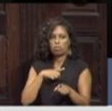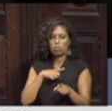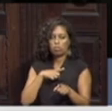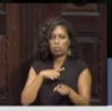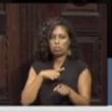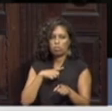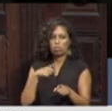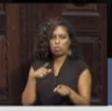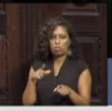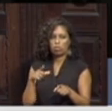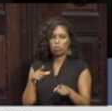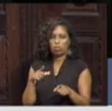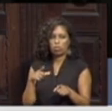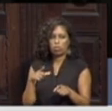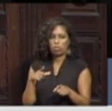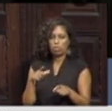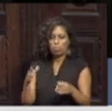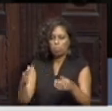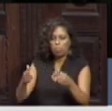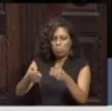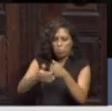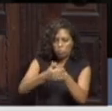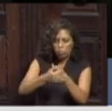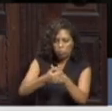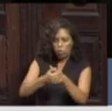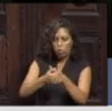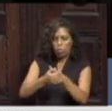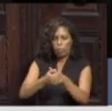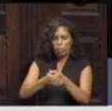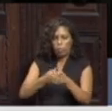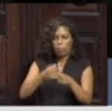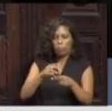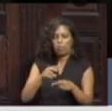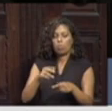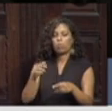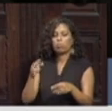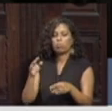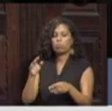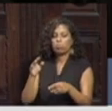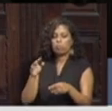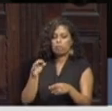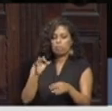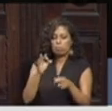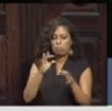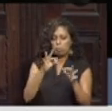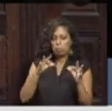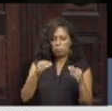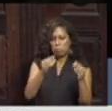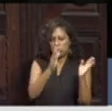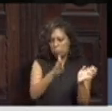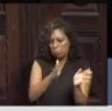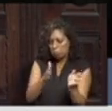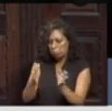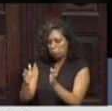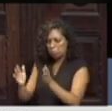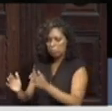de dar uma maior proteção e um maior controle na realização desse tipo de evento, mas não restringir a